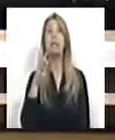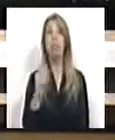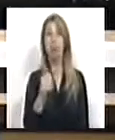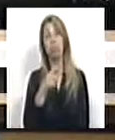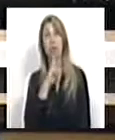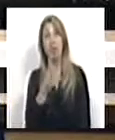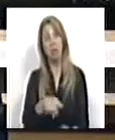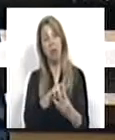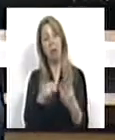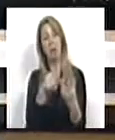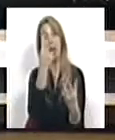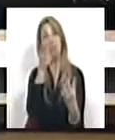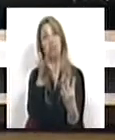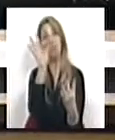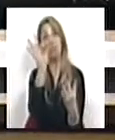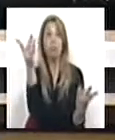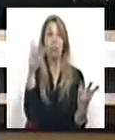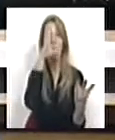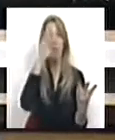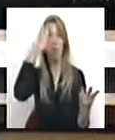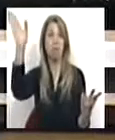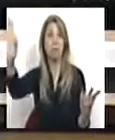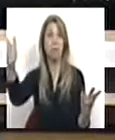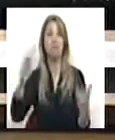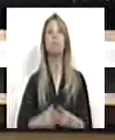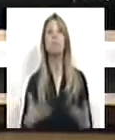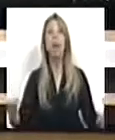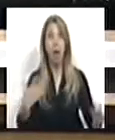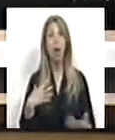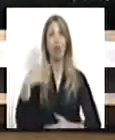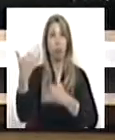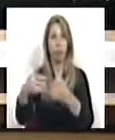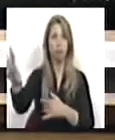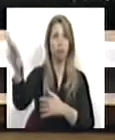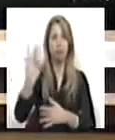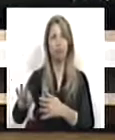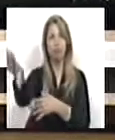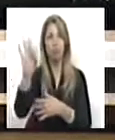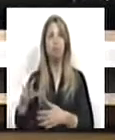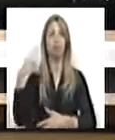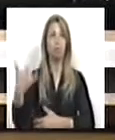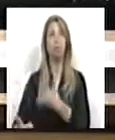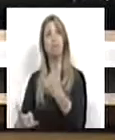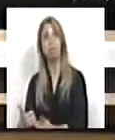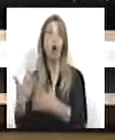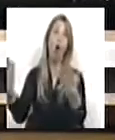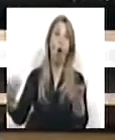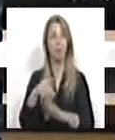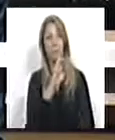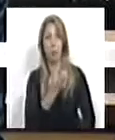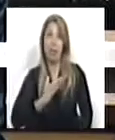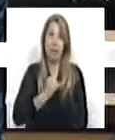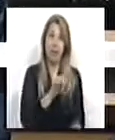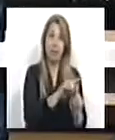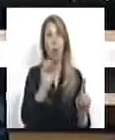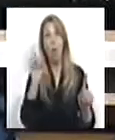sabe. E curiosamente, nomeação atrás de nomeação, atrás de nomeação, ora saía o bilhete ao CDS, ora saía